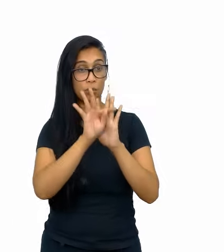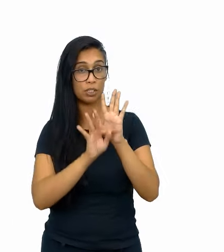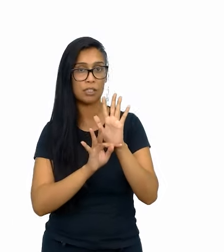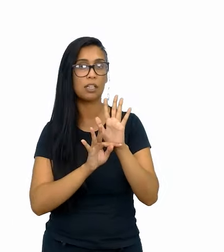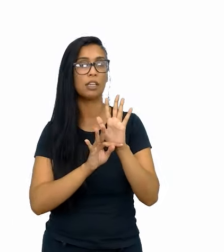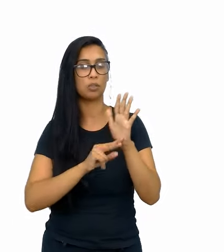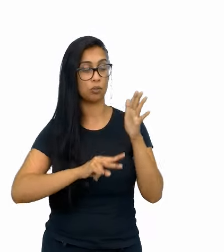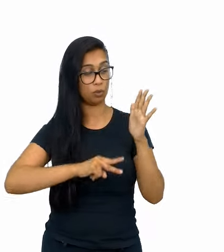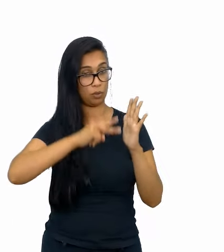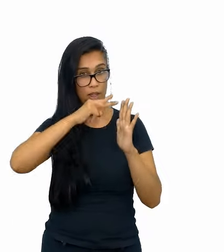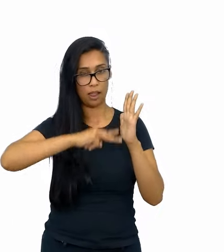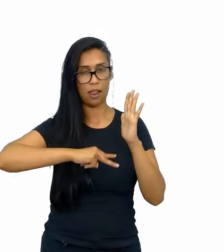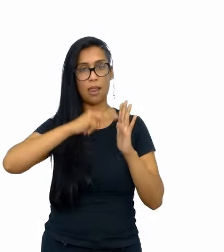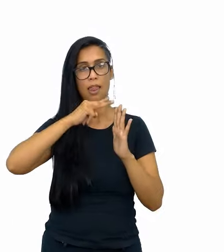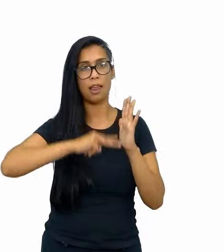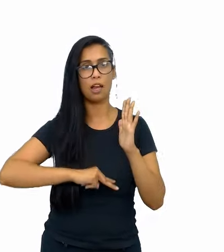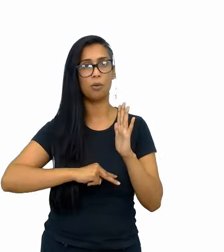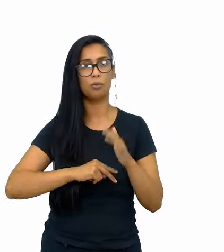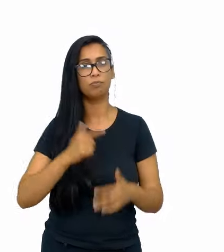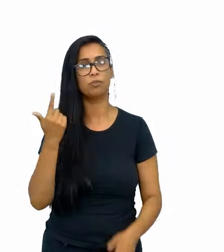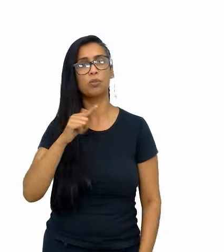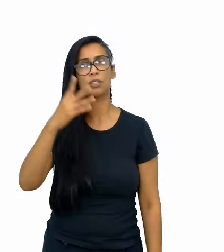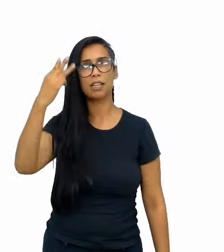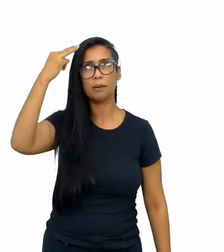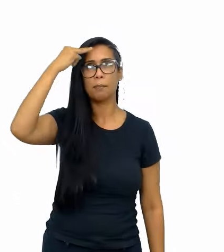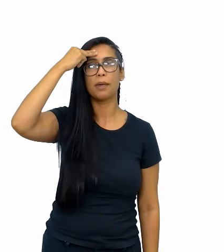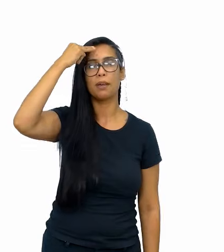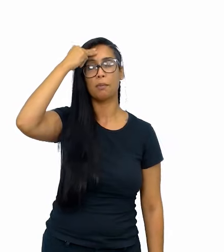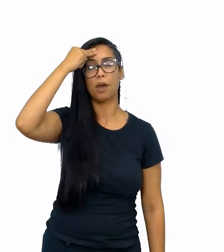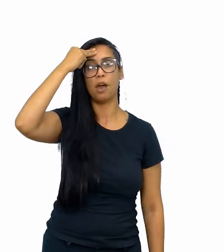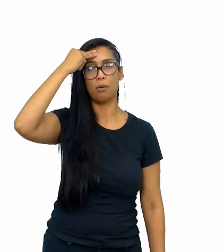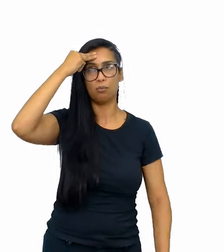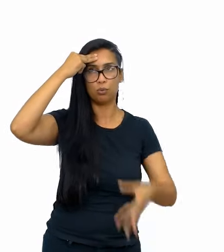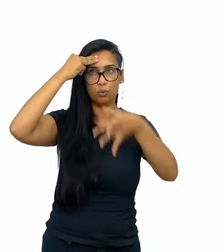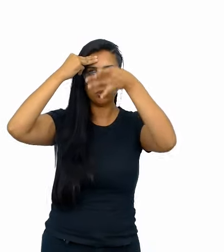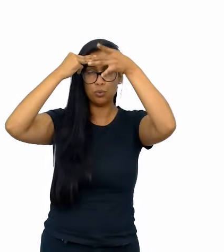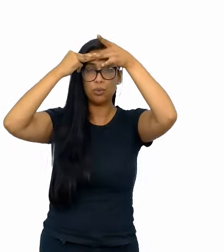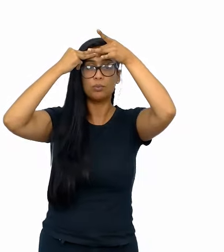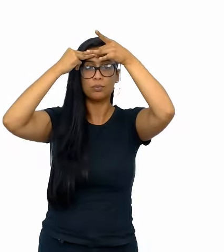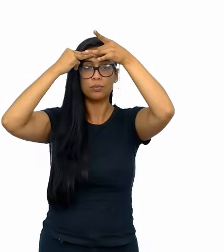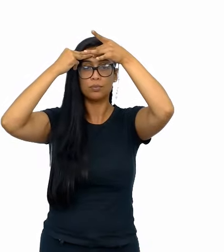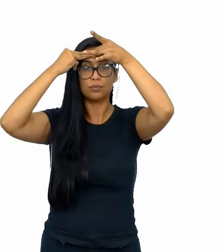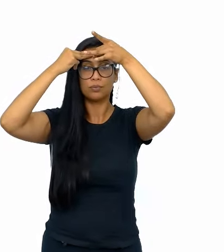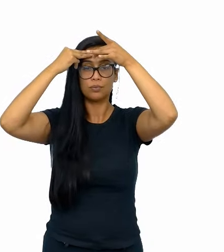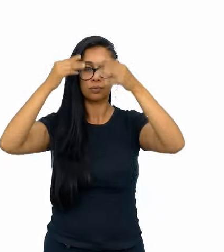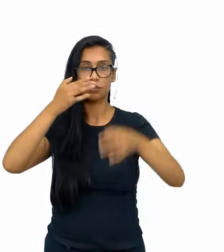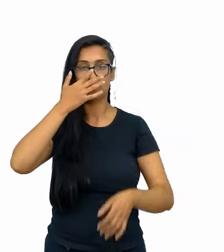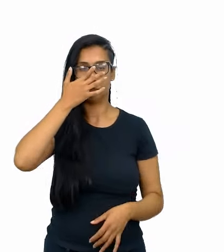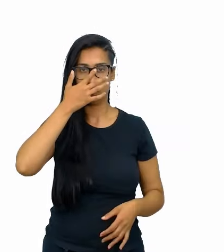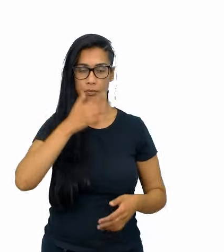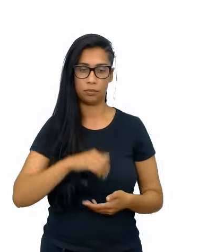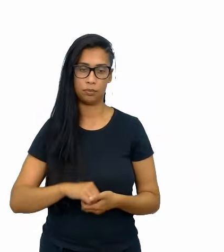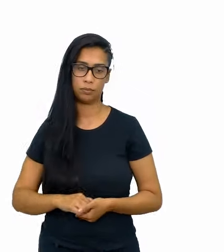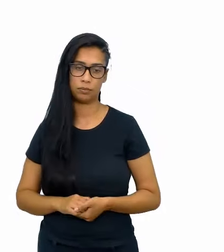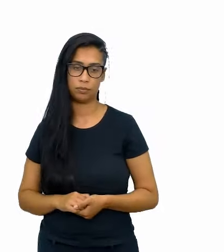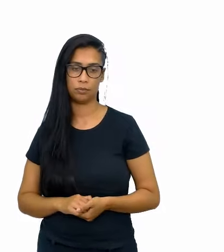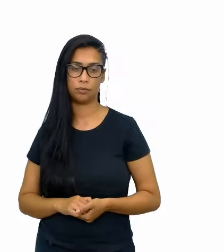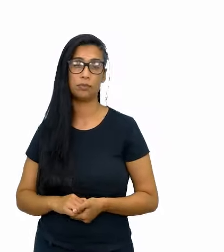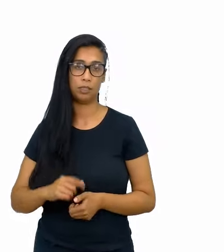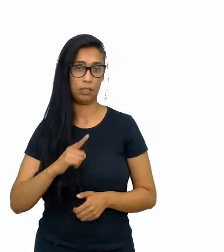e registrar a justificativa aí da turma, né, que realizou aí a